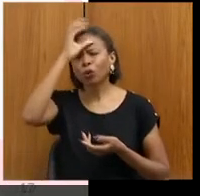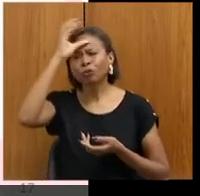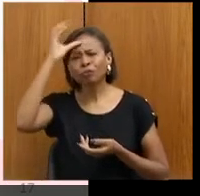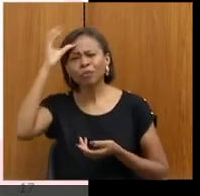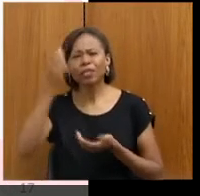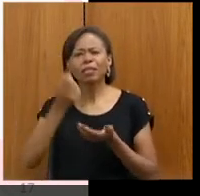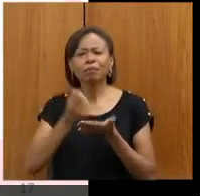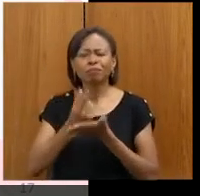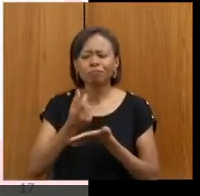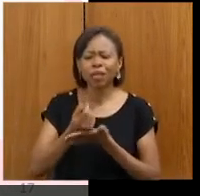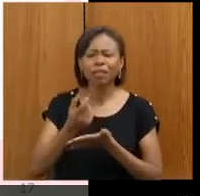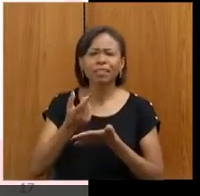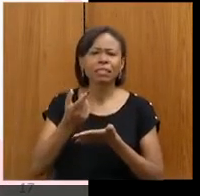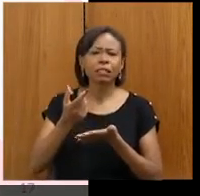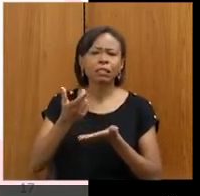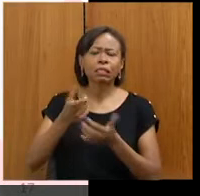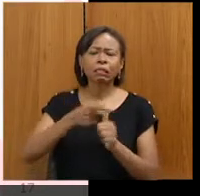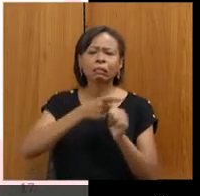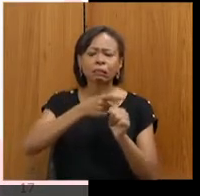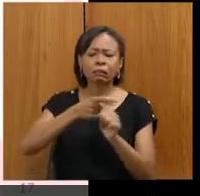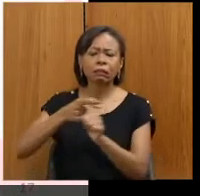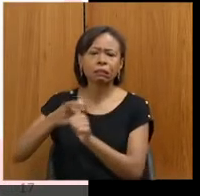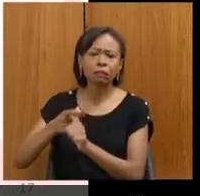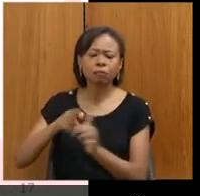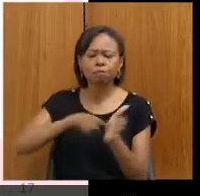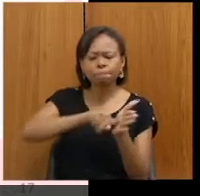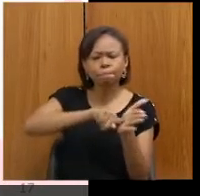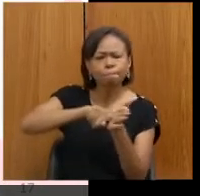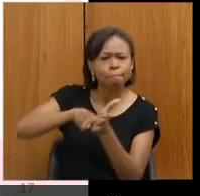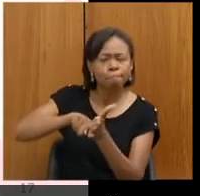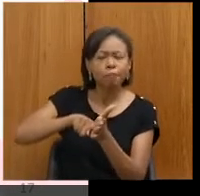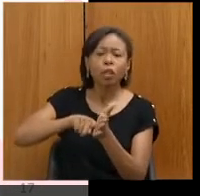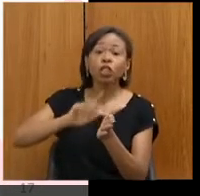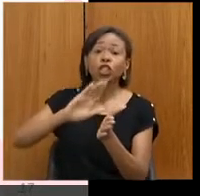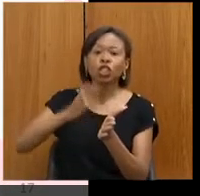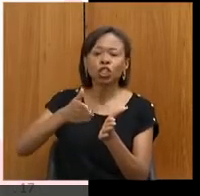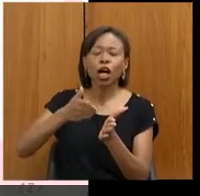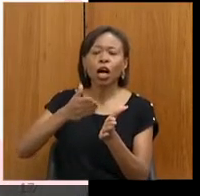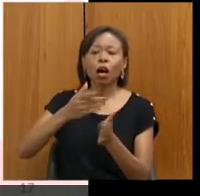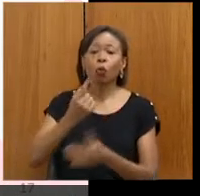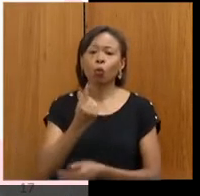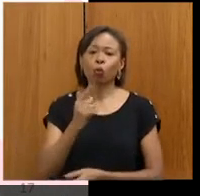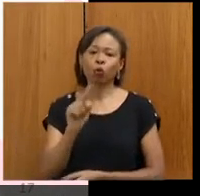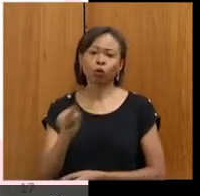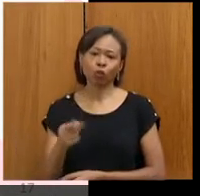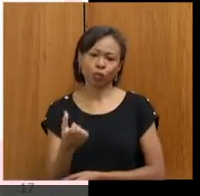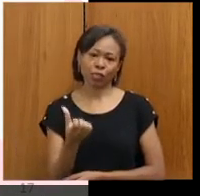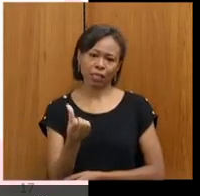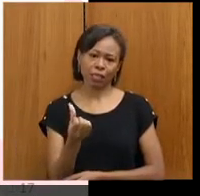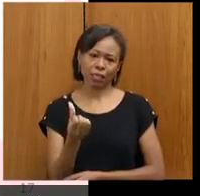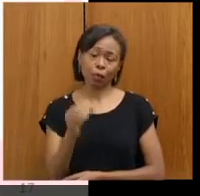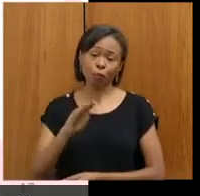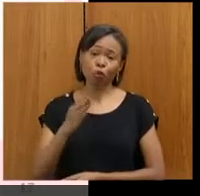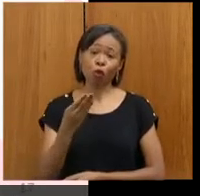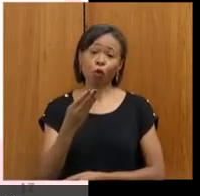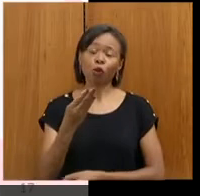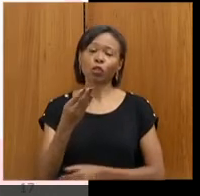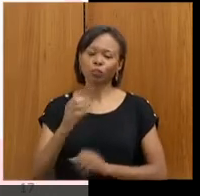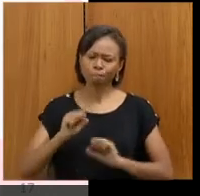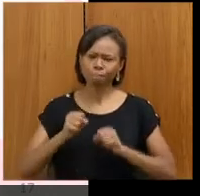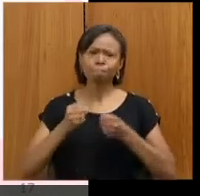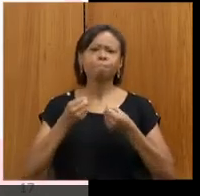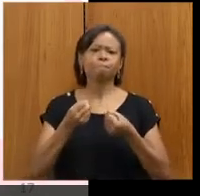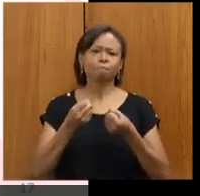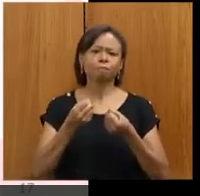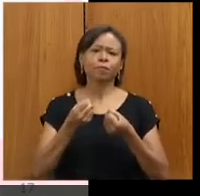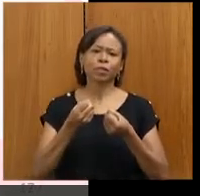estão num estado fez um trabalho de busca ativa esse ano já recuperou 1,6 bilhão de reais com relação à a busca